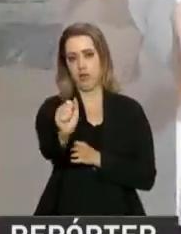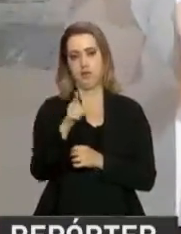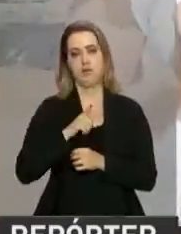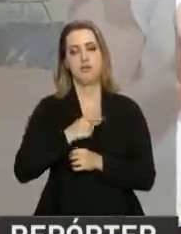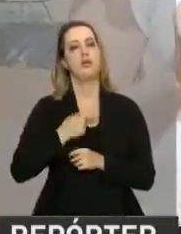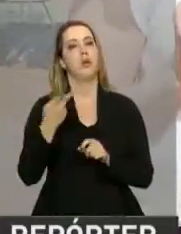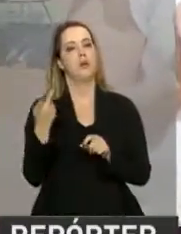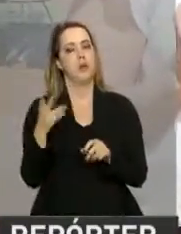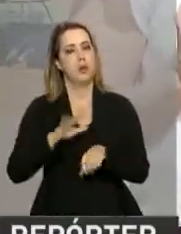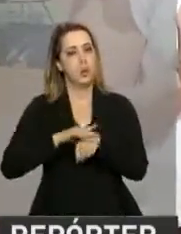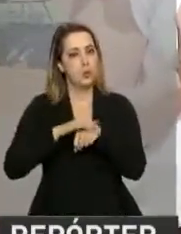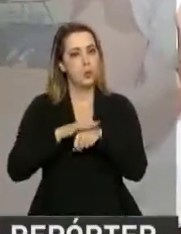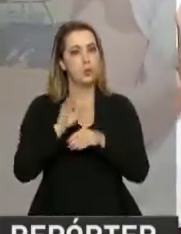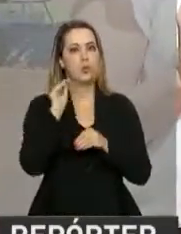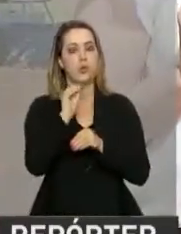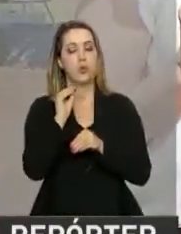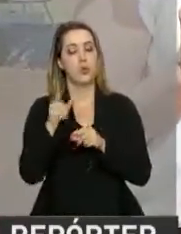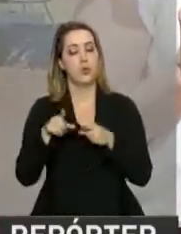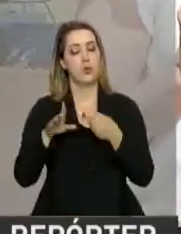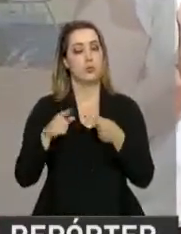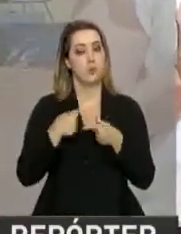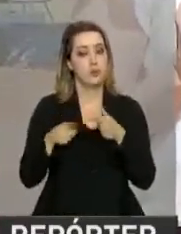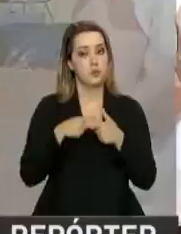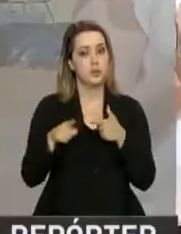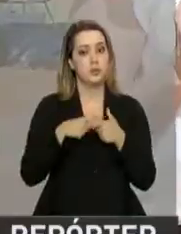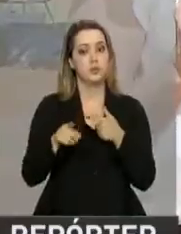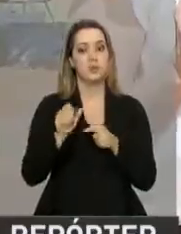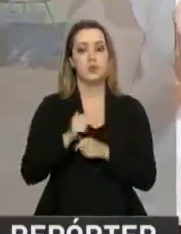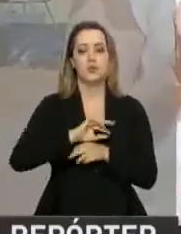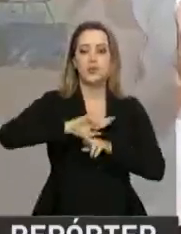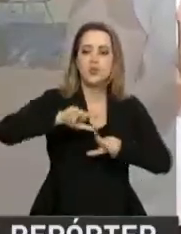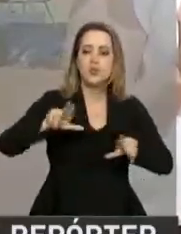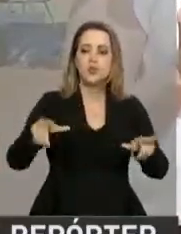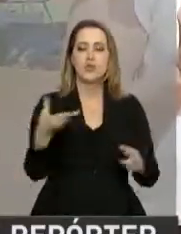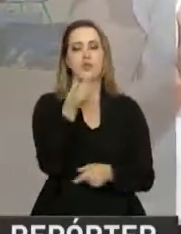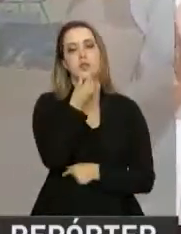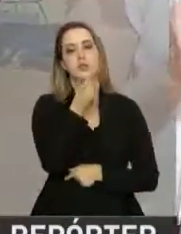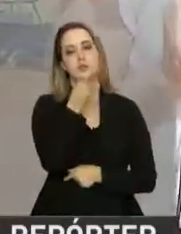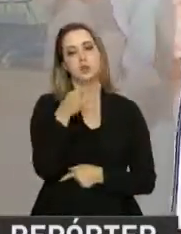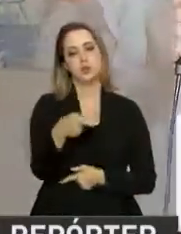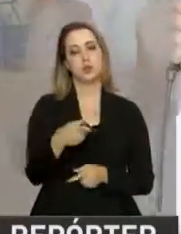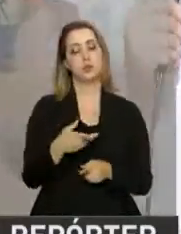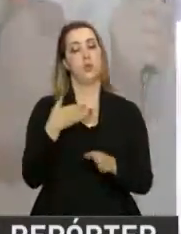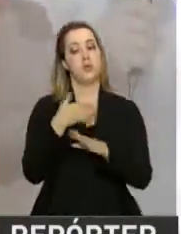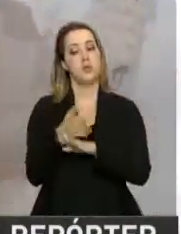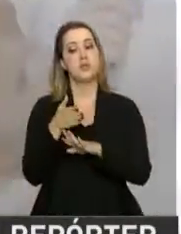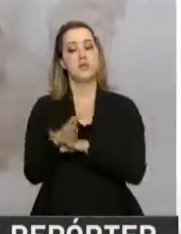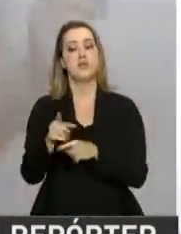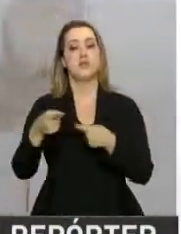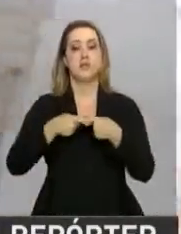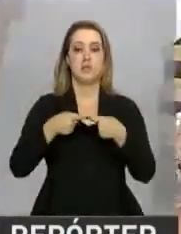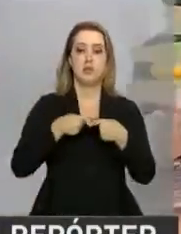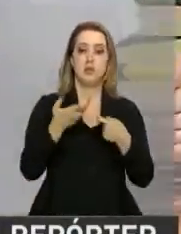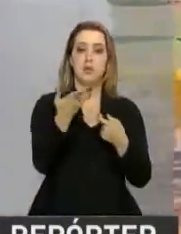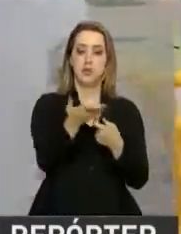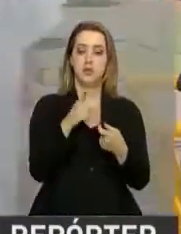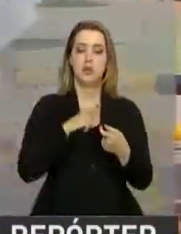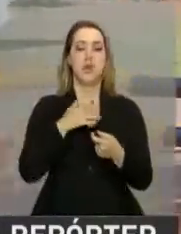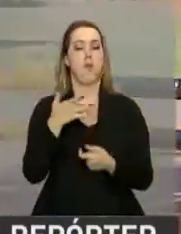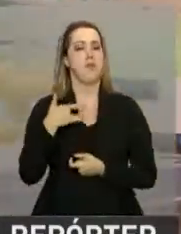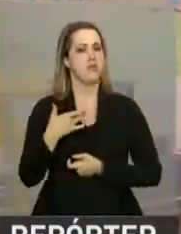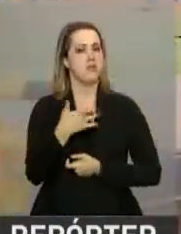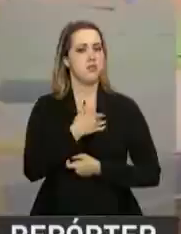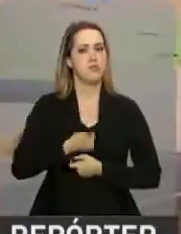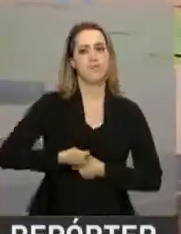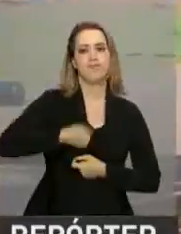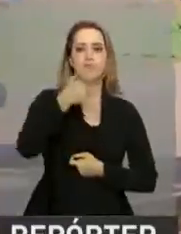em 2016, de acordo com o Instituto Nacional do Câncer. Ter hábitos saudáveis e ir ao médico com frequência, como o seu Fernando,